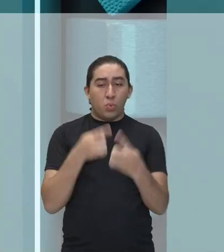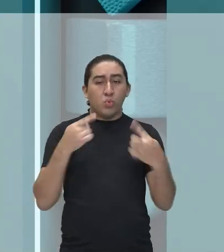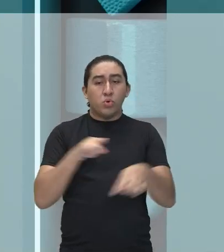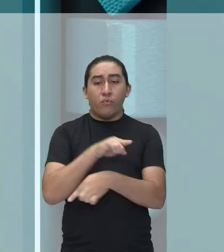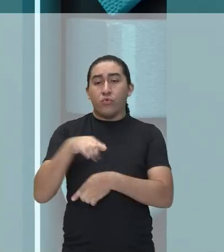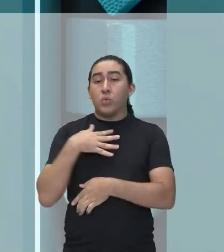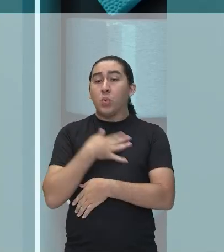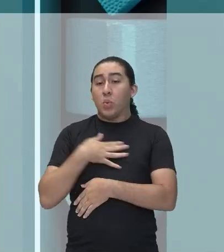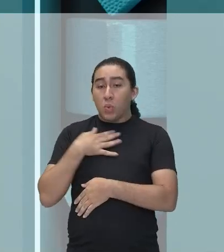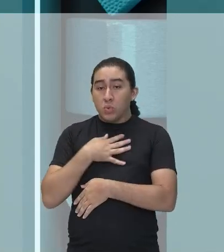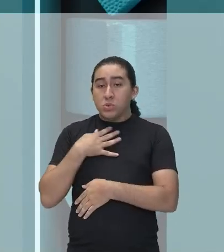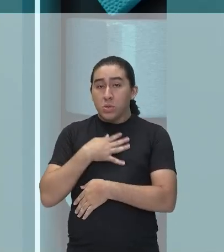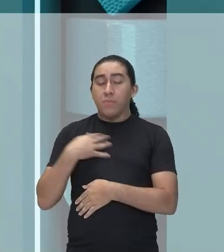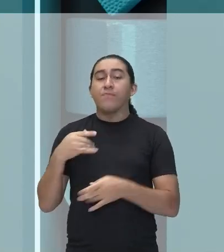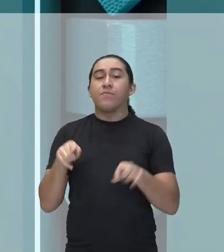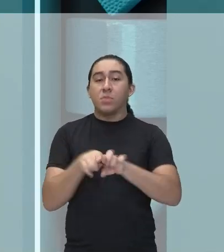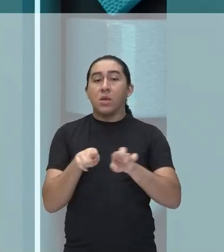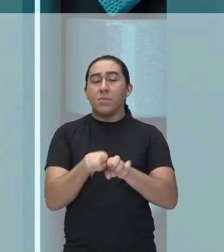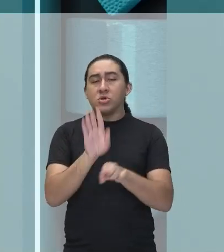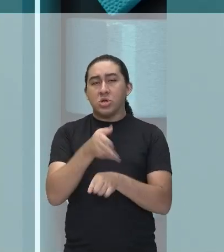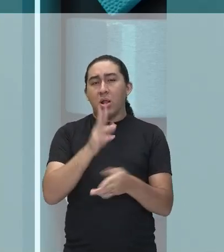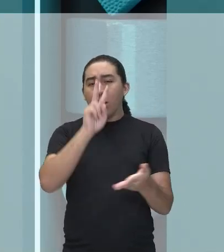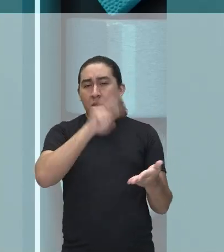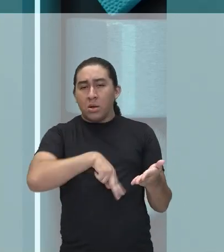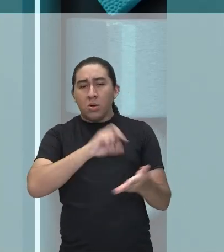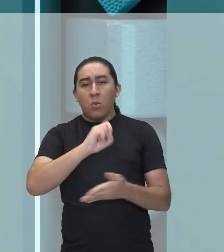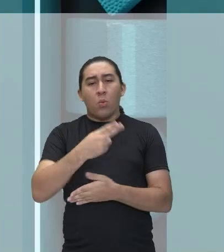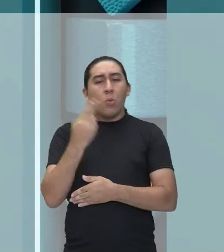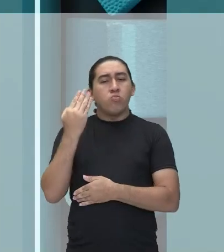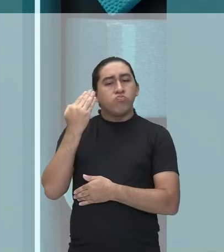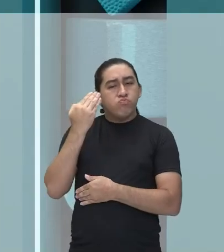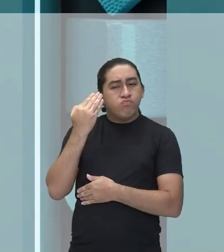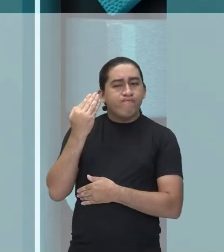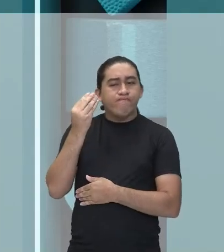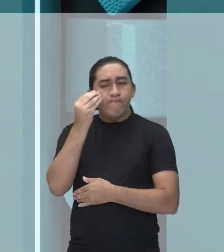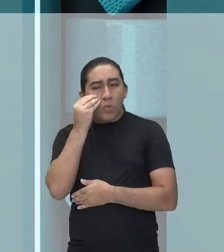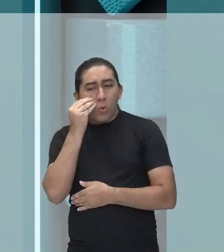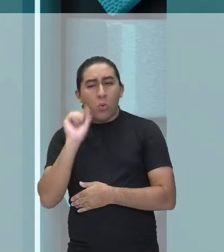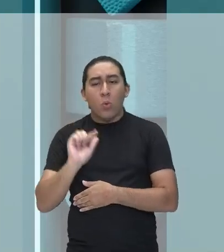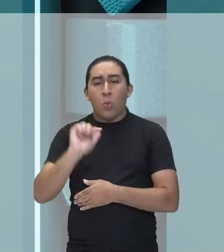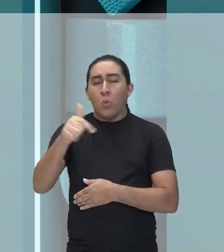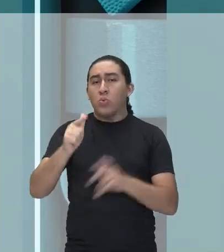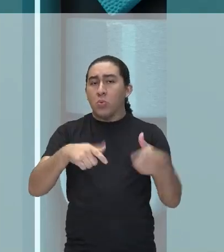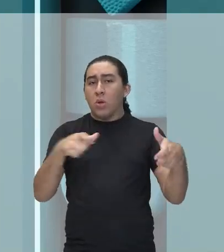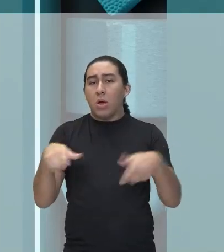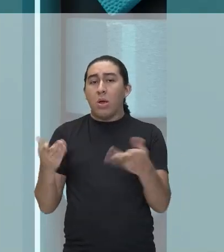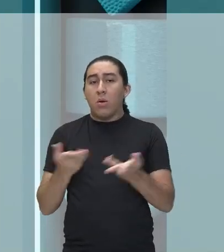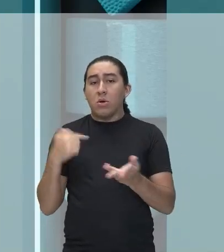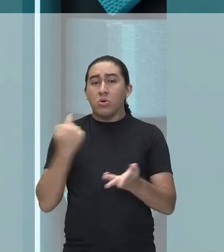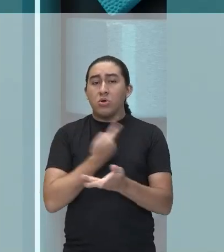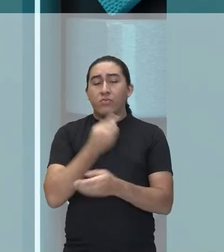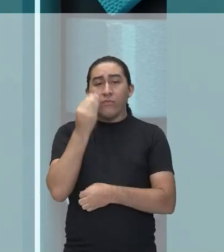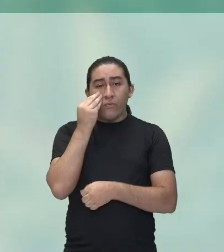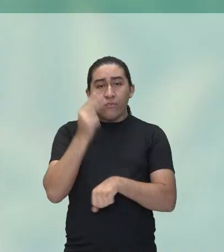vão gostar, já leram, já ouviram em algum lugar, e a gente vai agora colocar aqui para